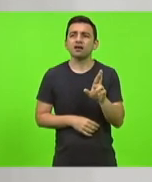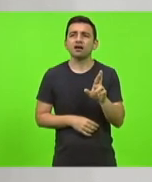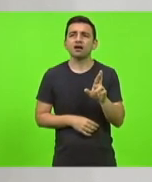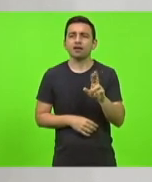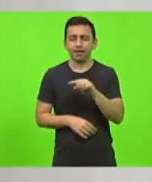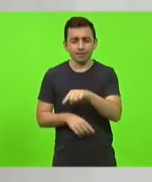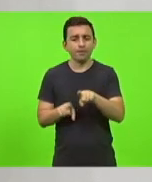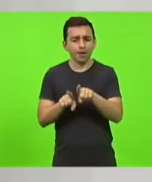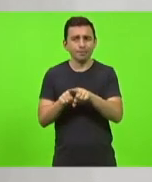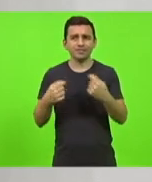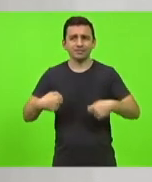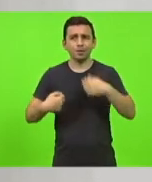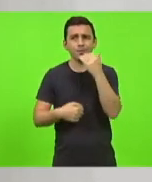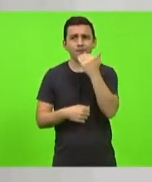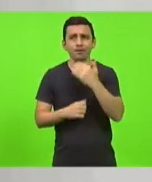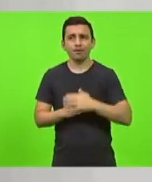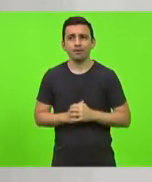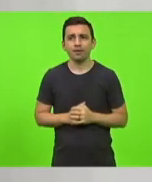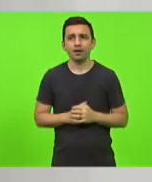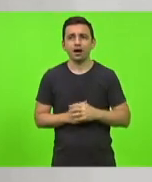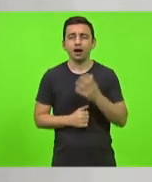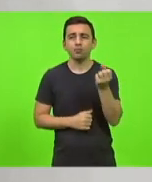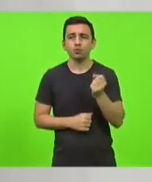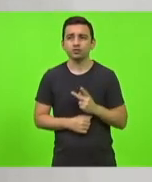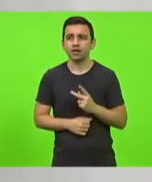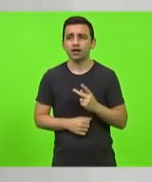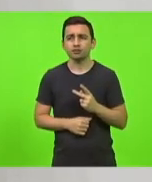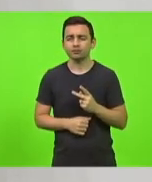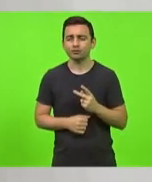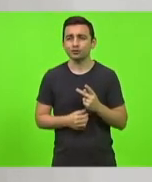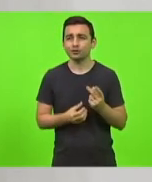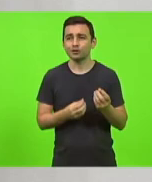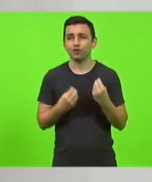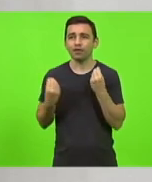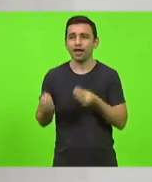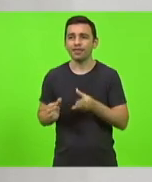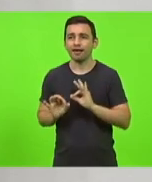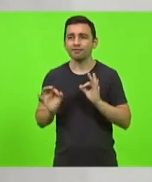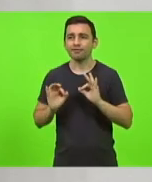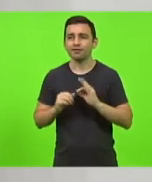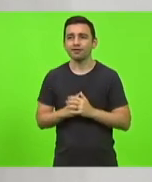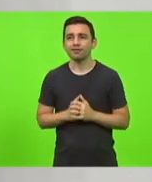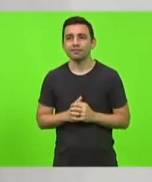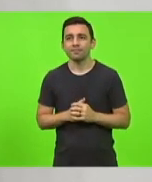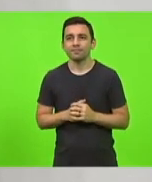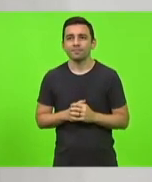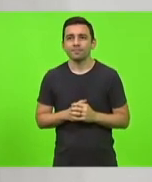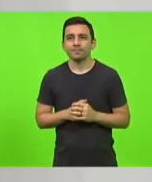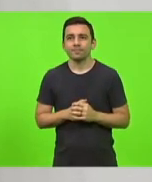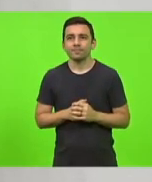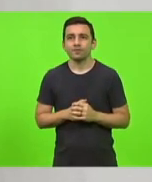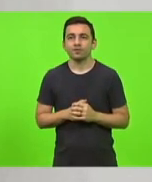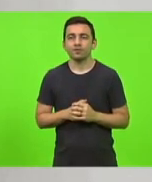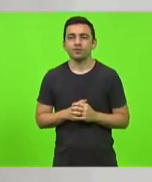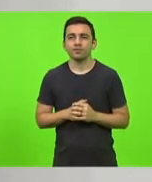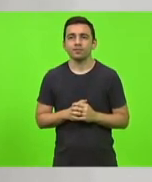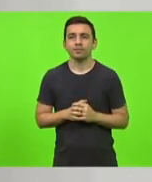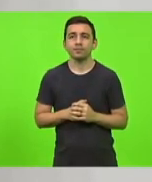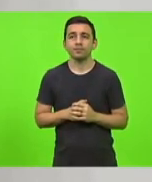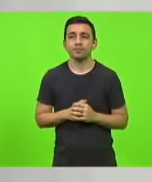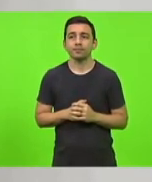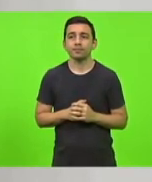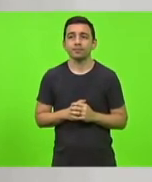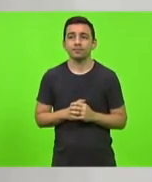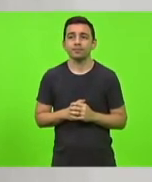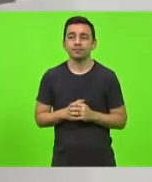alimenta. Aposentado nem recebe isso aqui. Nem recebe, né? Então, essa